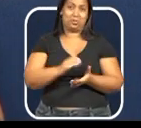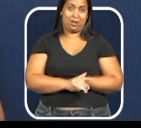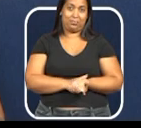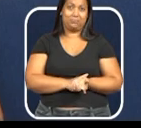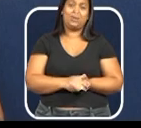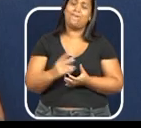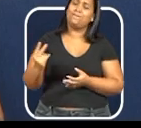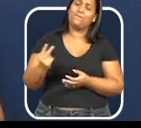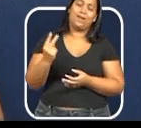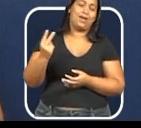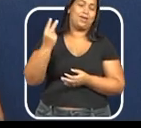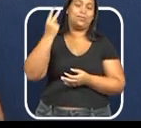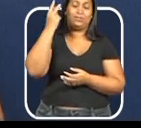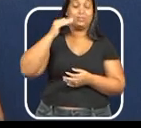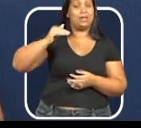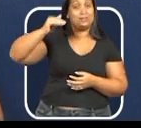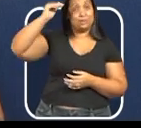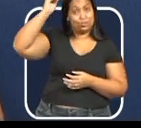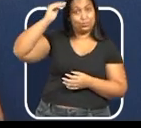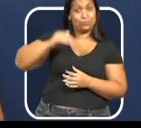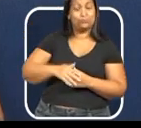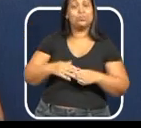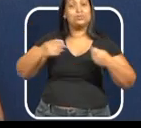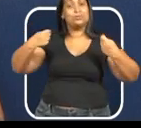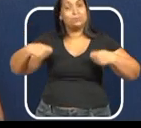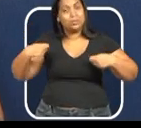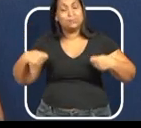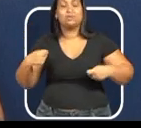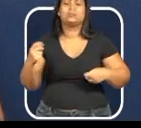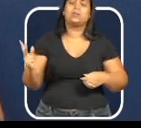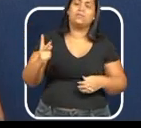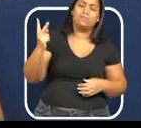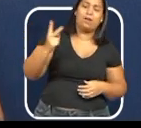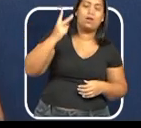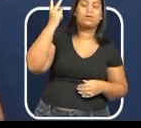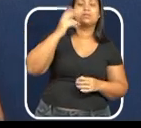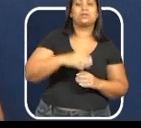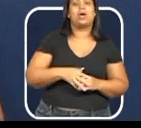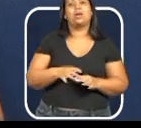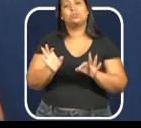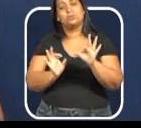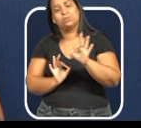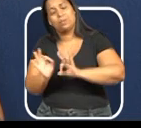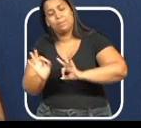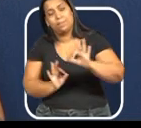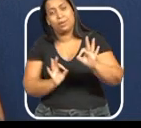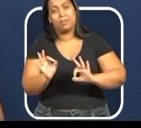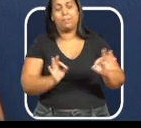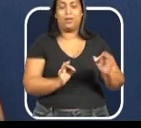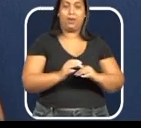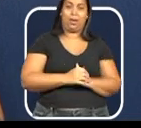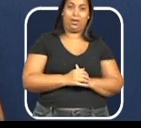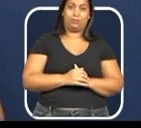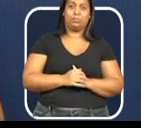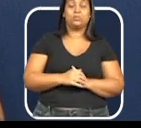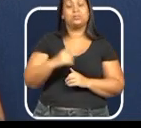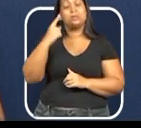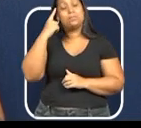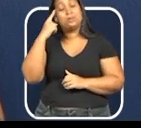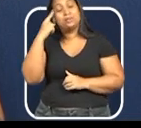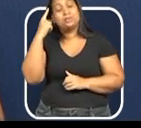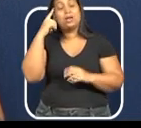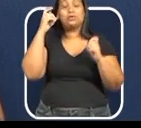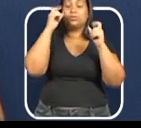disso, valorizar esses adultos. Esses adultos precisam ser valorizados, precisam ser preparados, precisa ser pensado